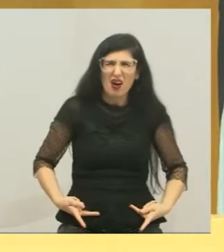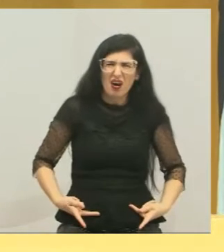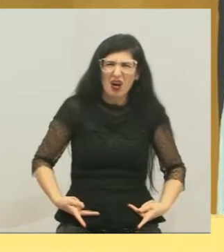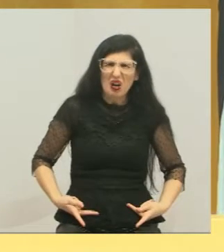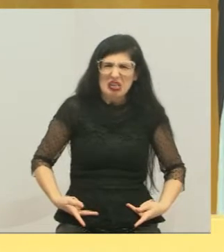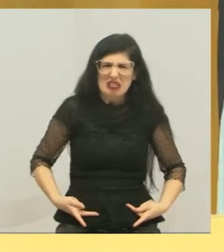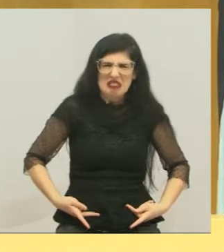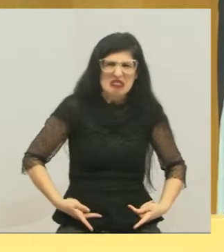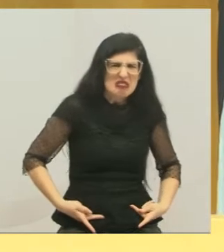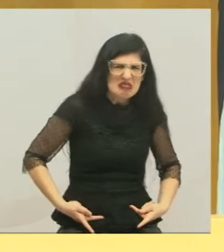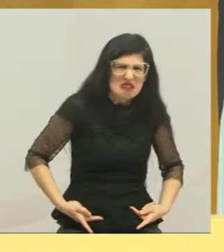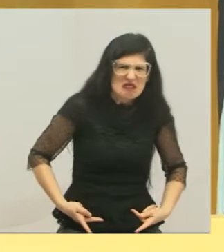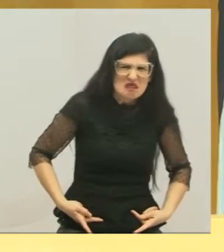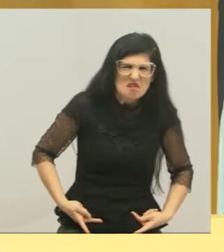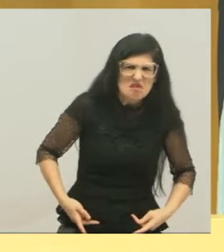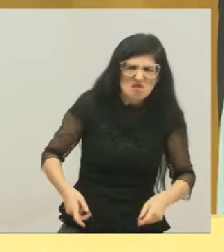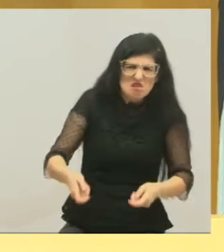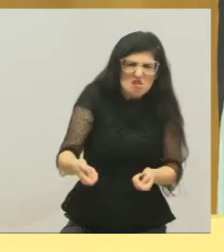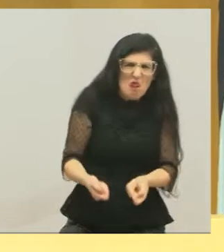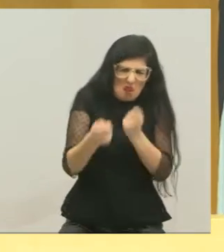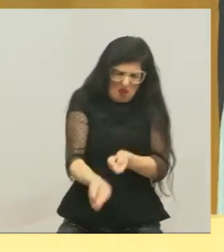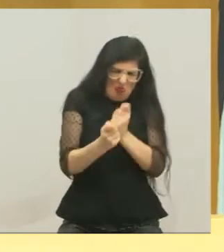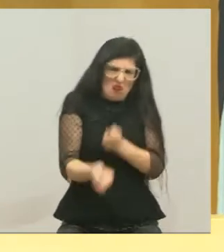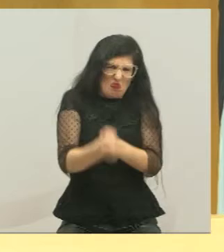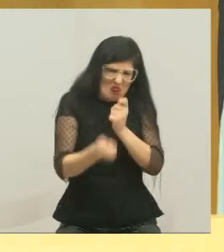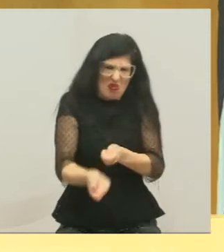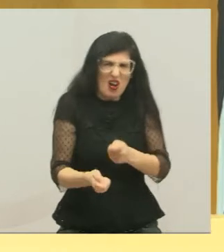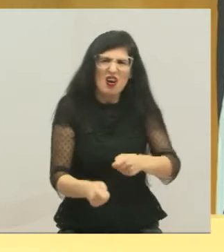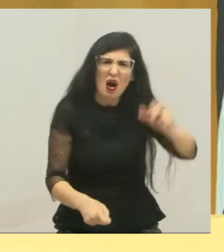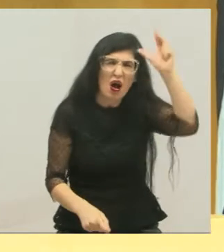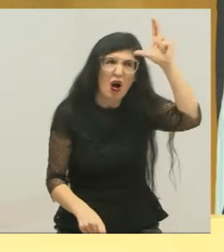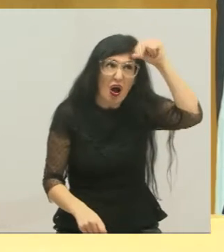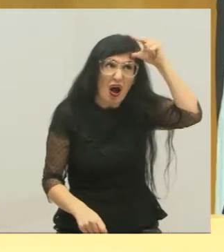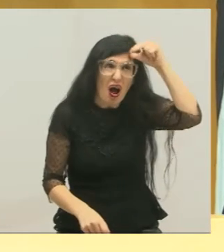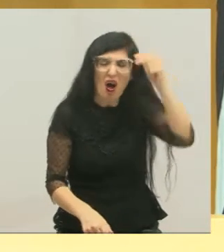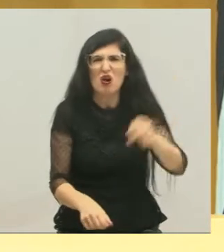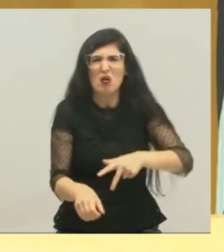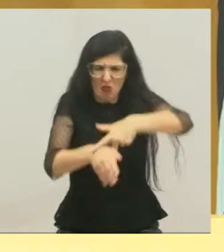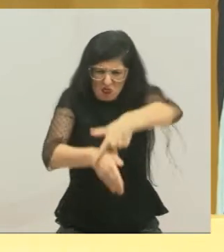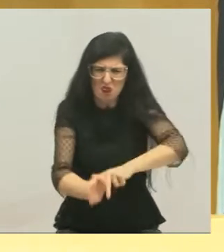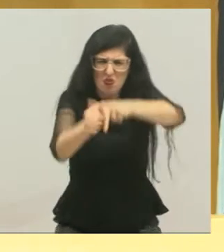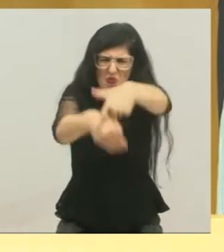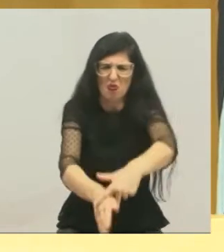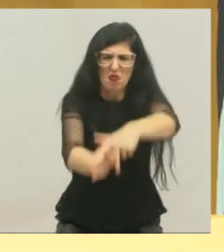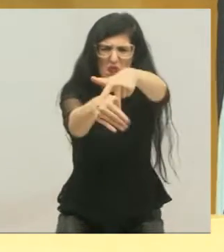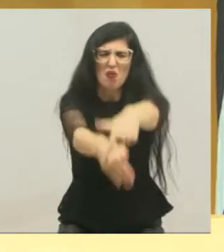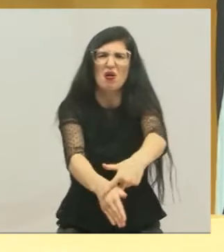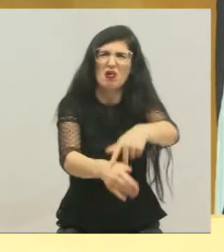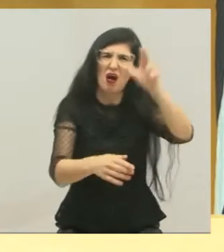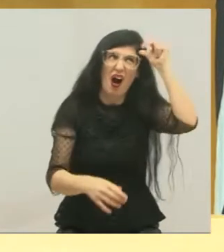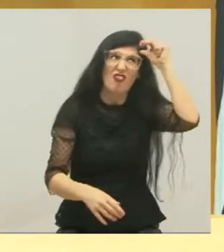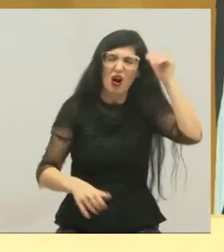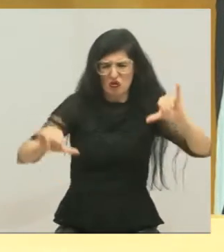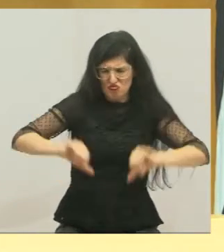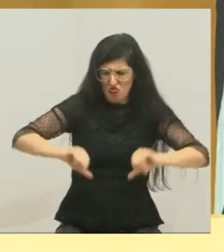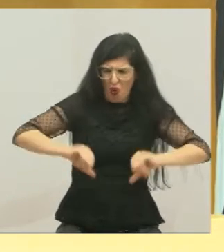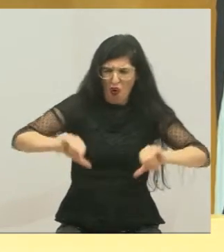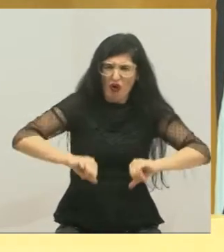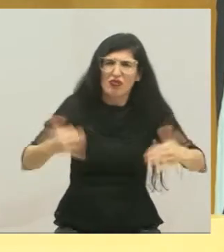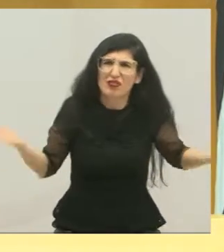animal não é só cão e gato é que nem eu falo né existe protetor de cão e gato existe protetor de animais tem